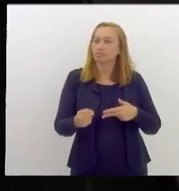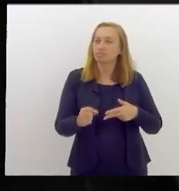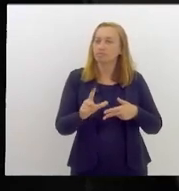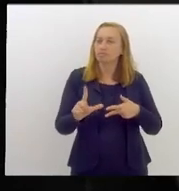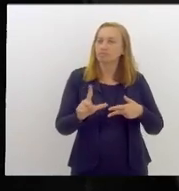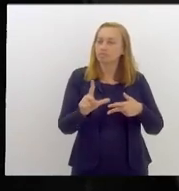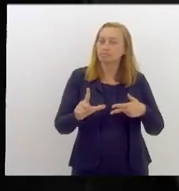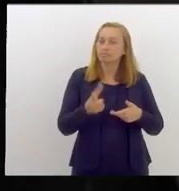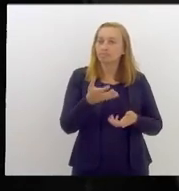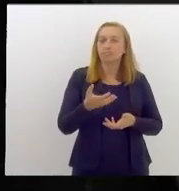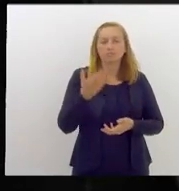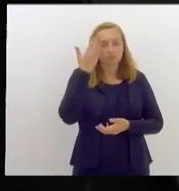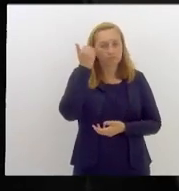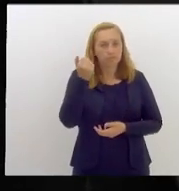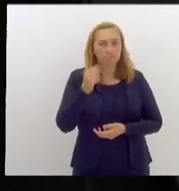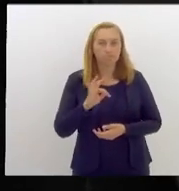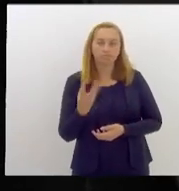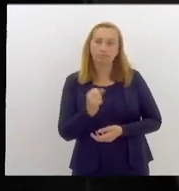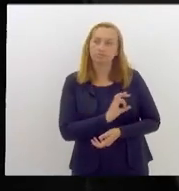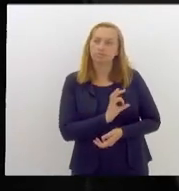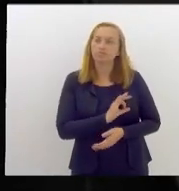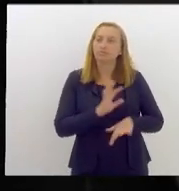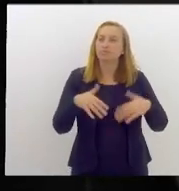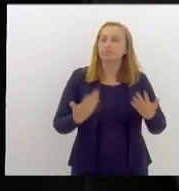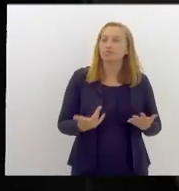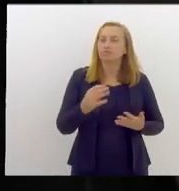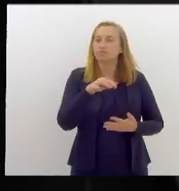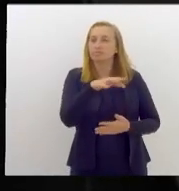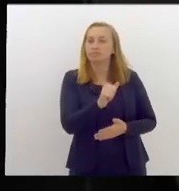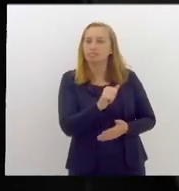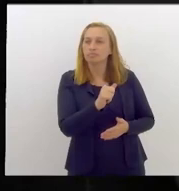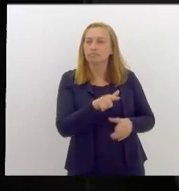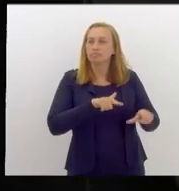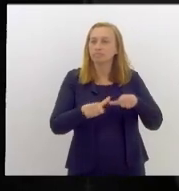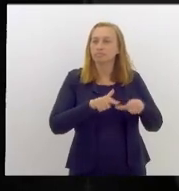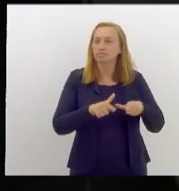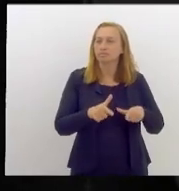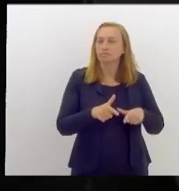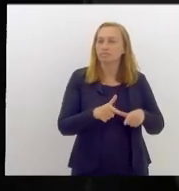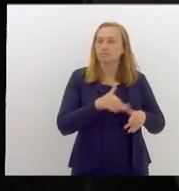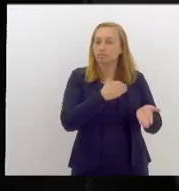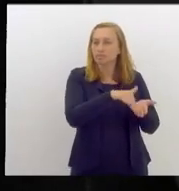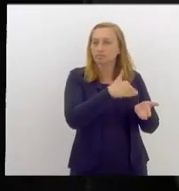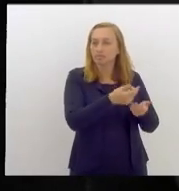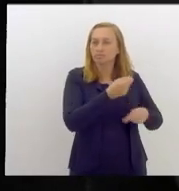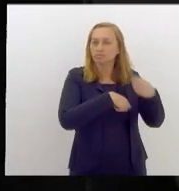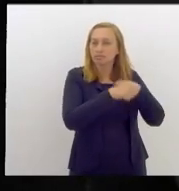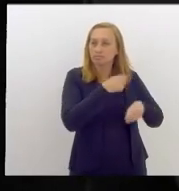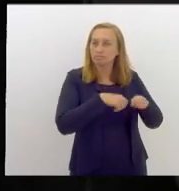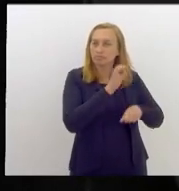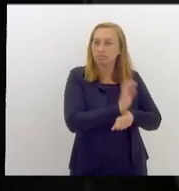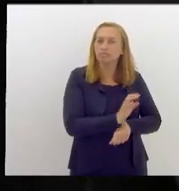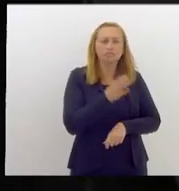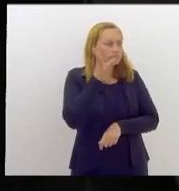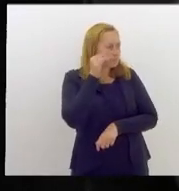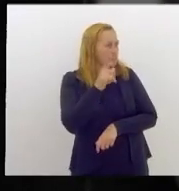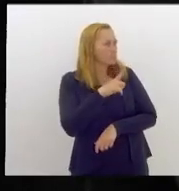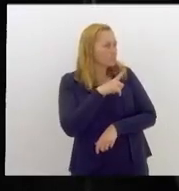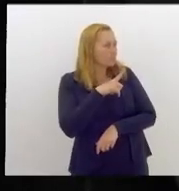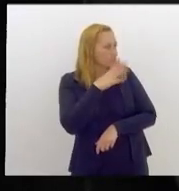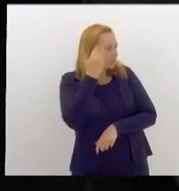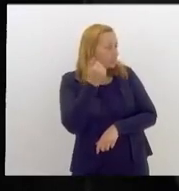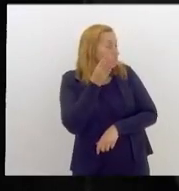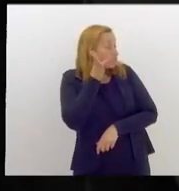gostaria de saber Marta Qual é a agenda de trabalho da secretaria de desenvolvimento econômico do Estado o interessaria muito em saber interessante